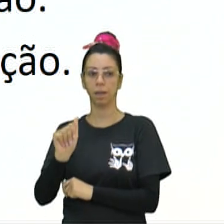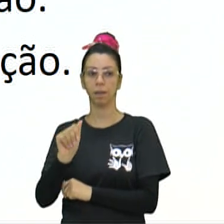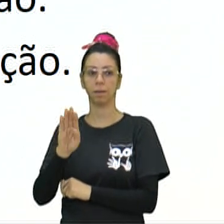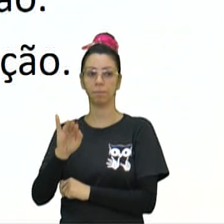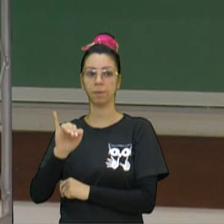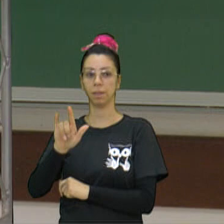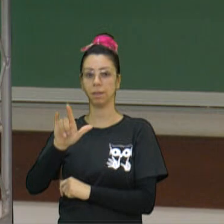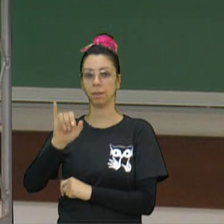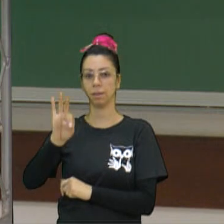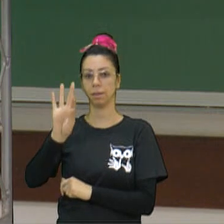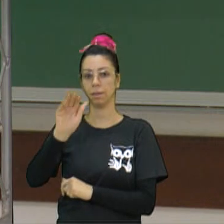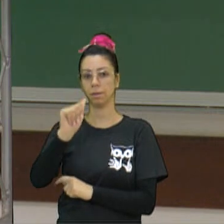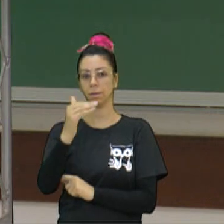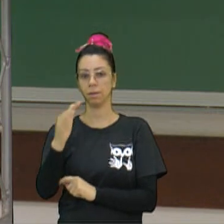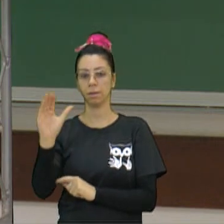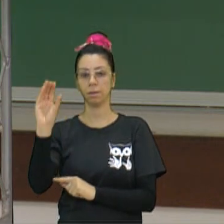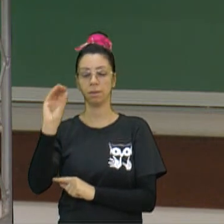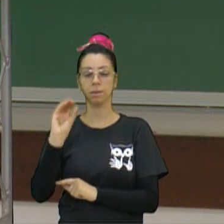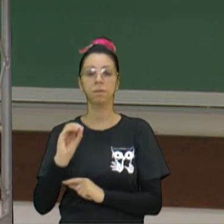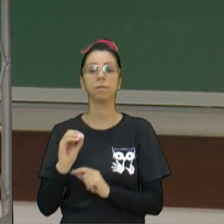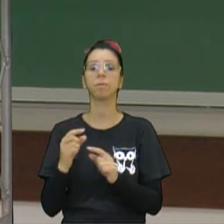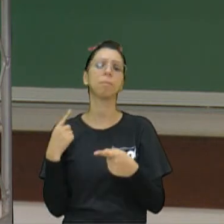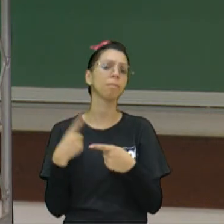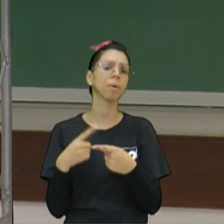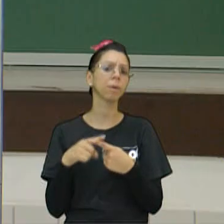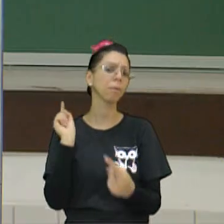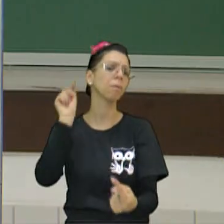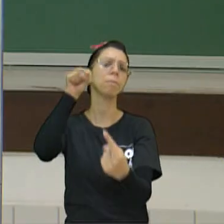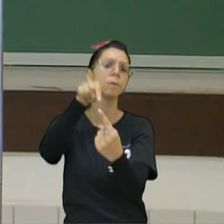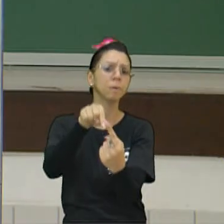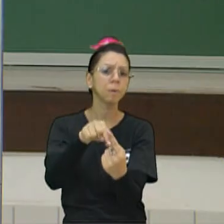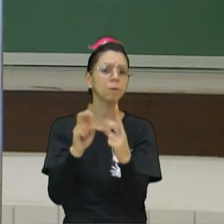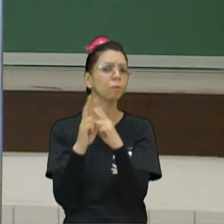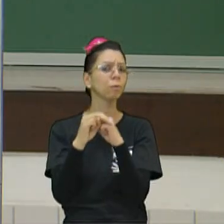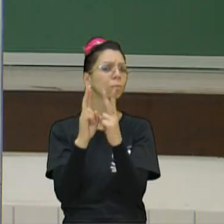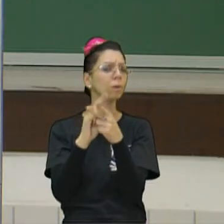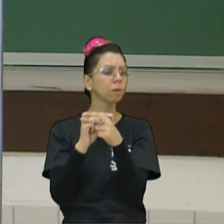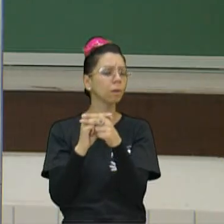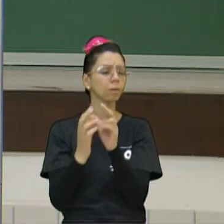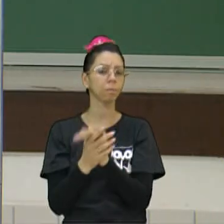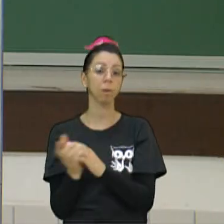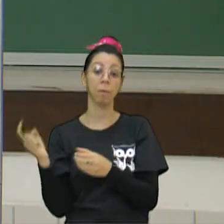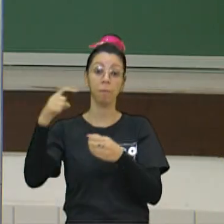Então, é para que fins o método Pilates é utilizado? Volta lá, revê esses conceitos,